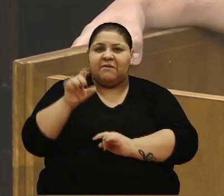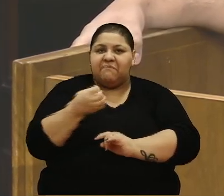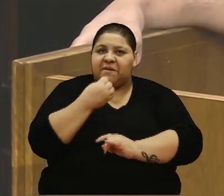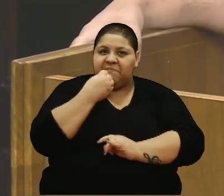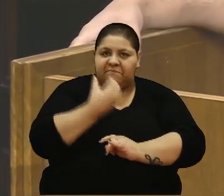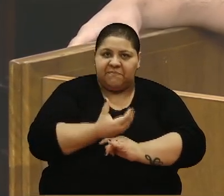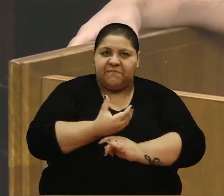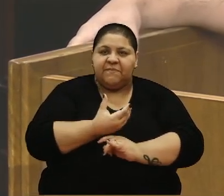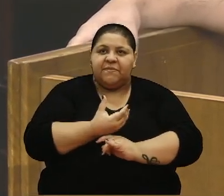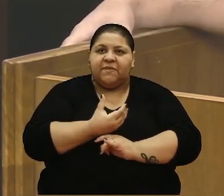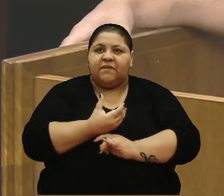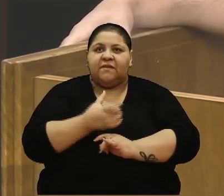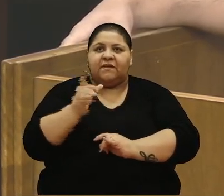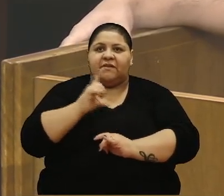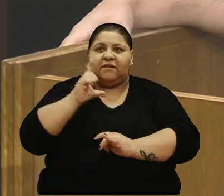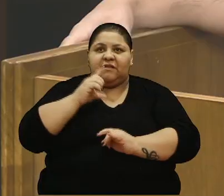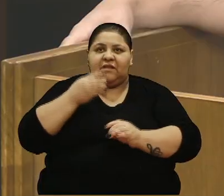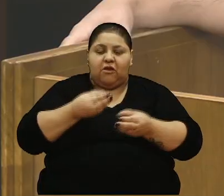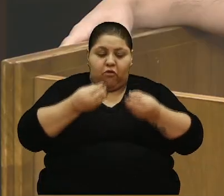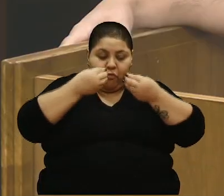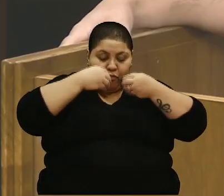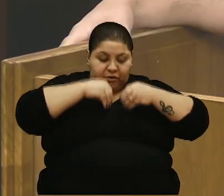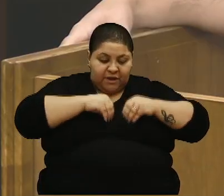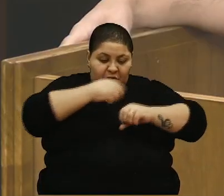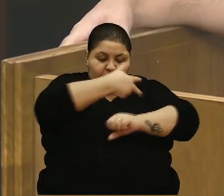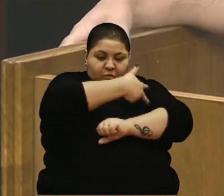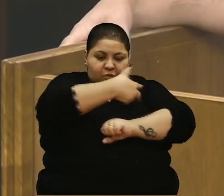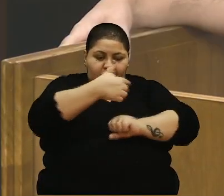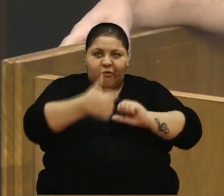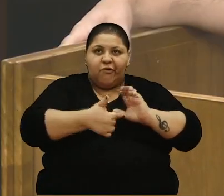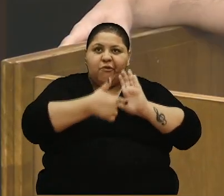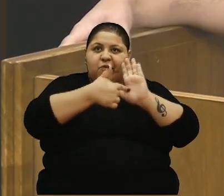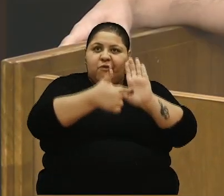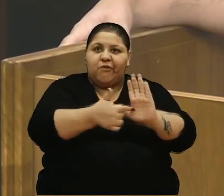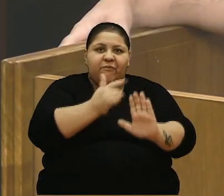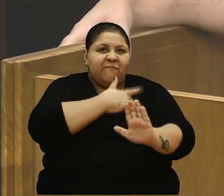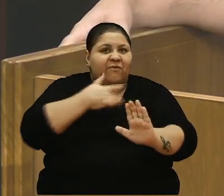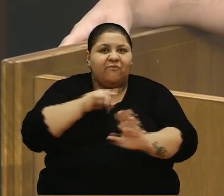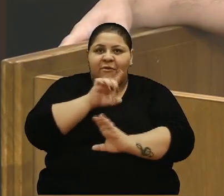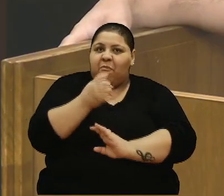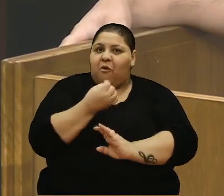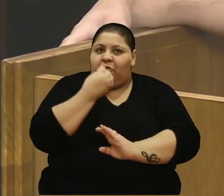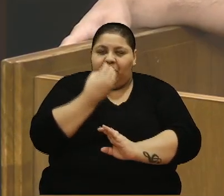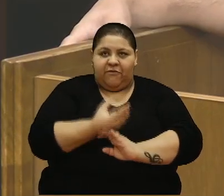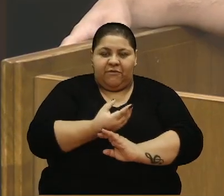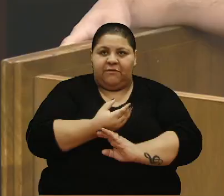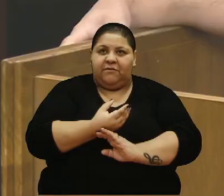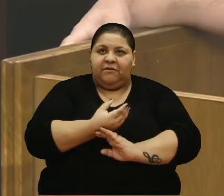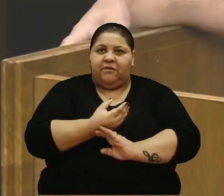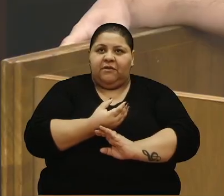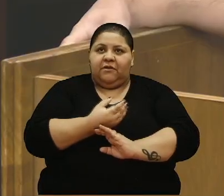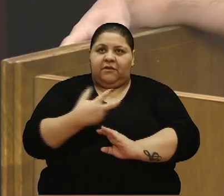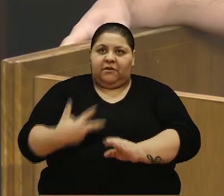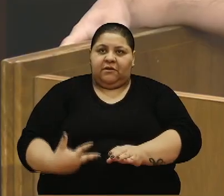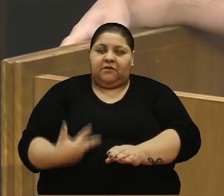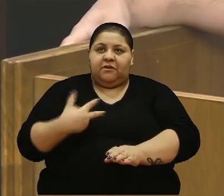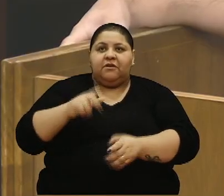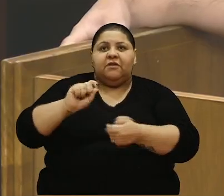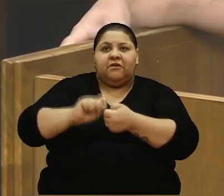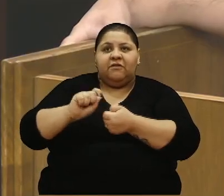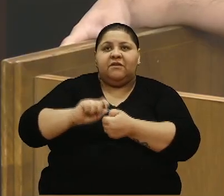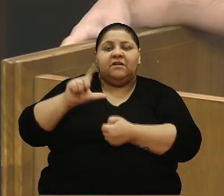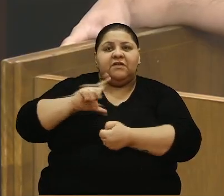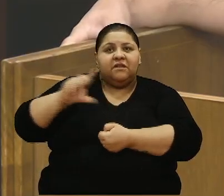O que eu tenho por trás de meus exames, quando eu mostrei o calhamaço, minha saúde não está bem. e com a cirurgia que eu irei fazer, eu tenho